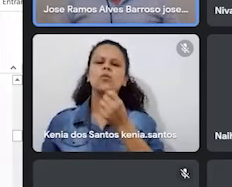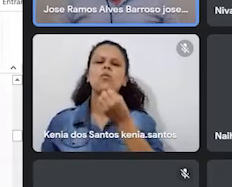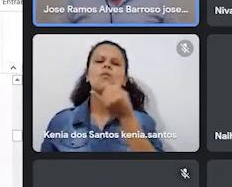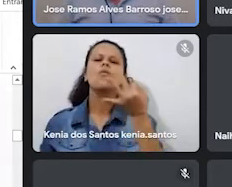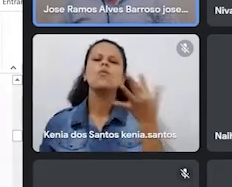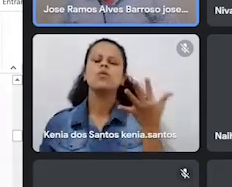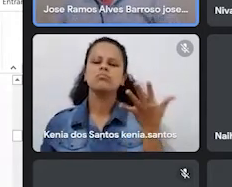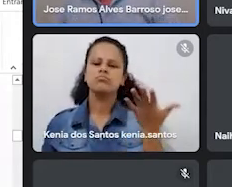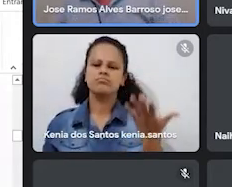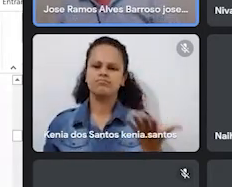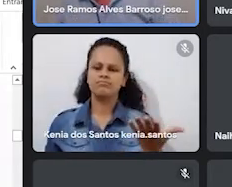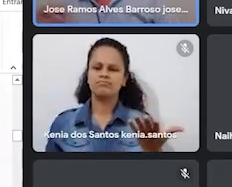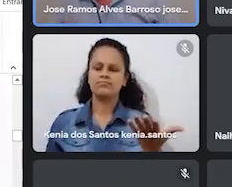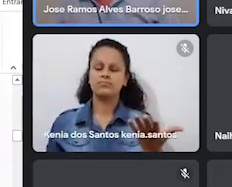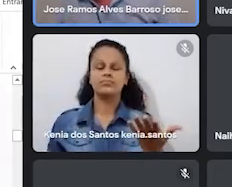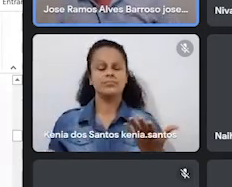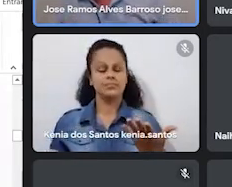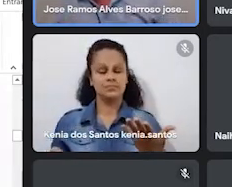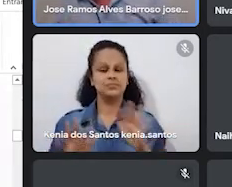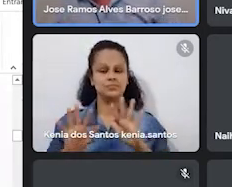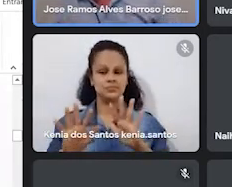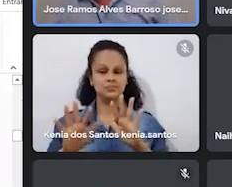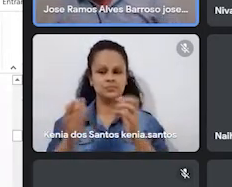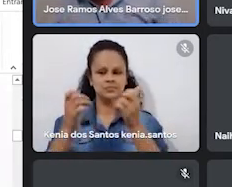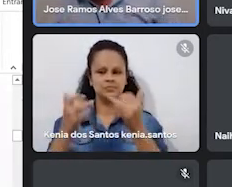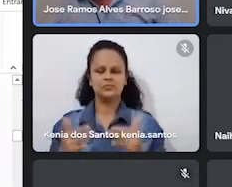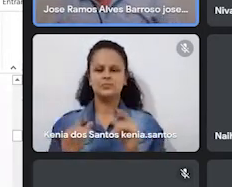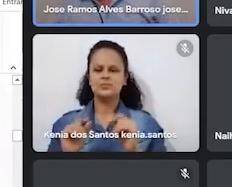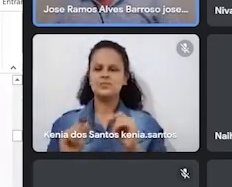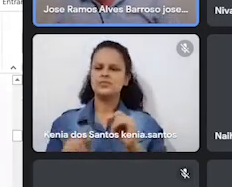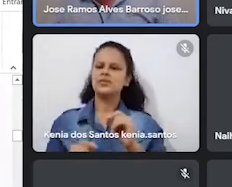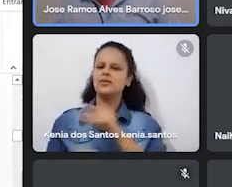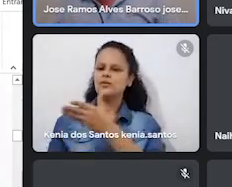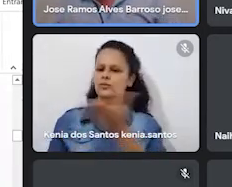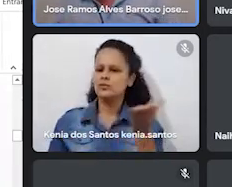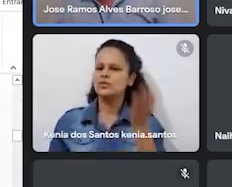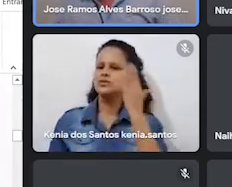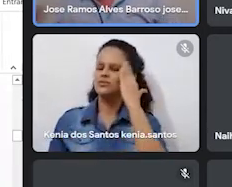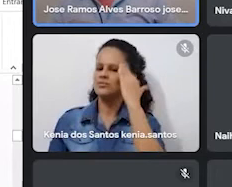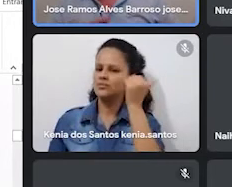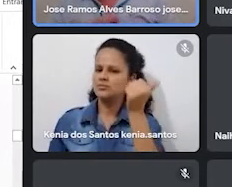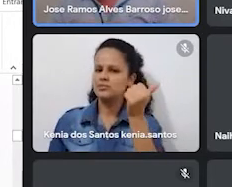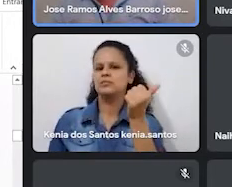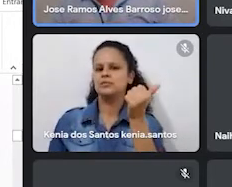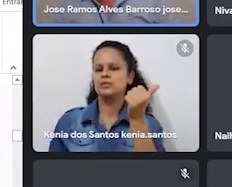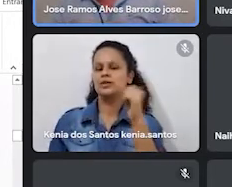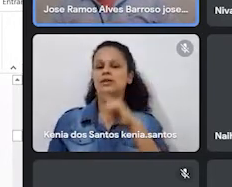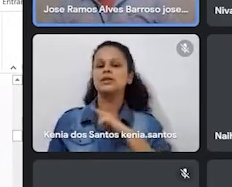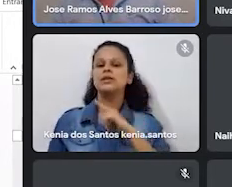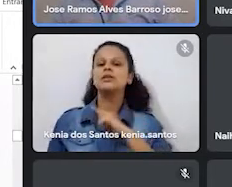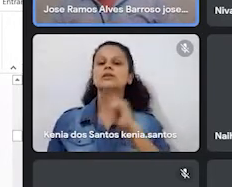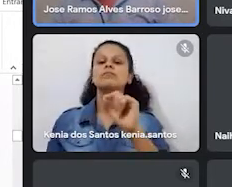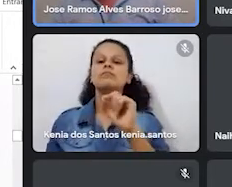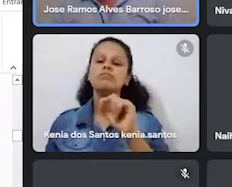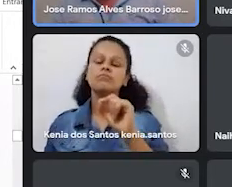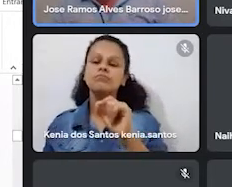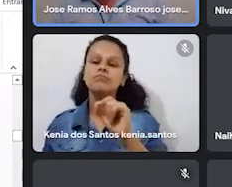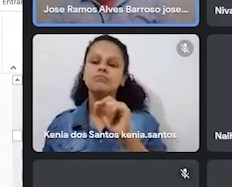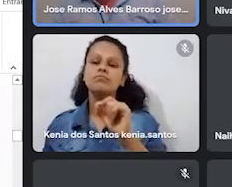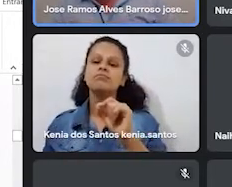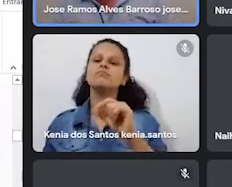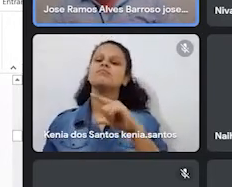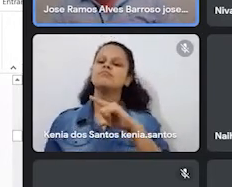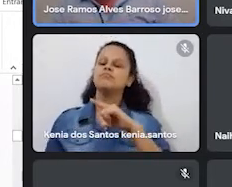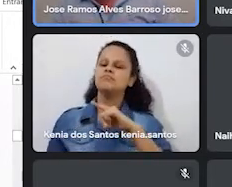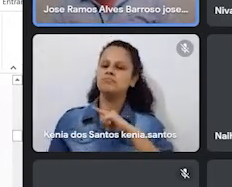Pessoal, existe, igual todos vocês sabem, que existe o quê? Padrão